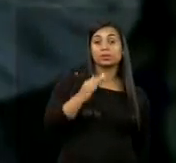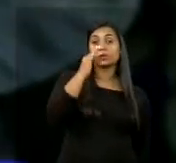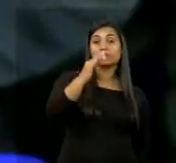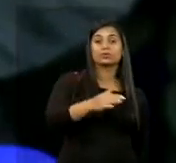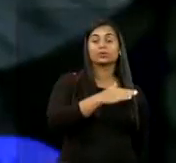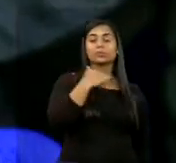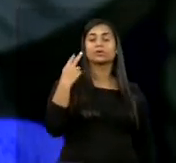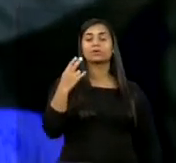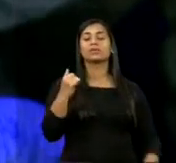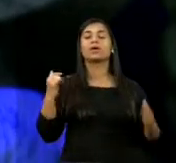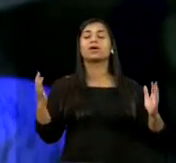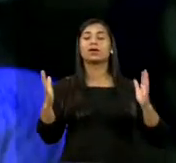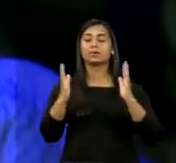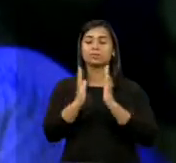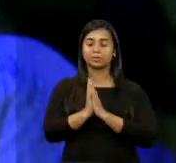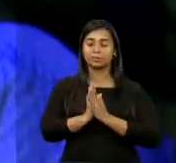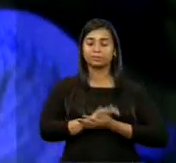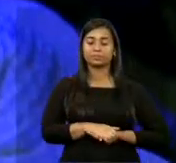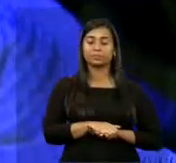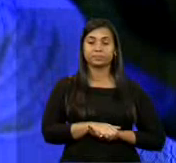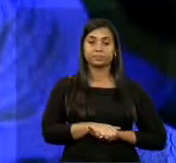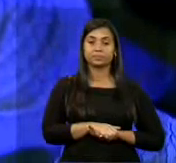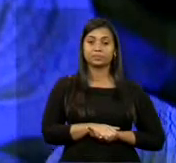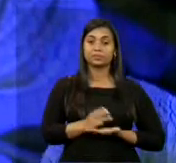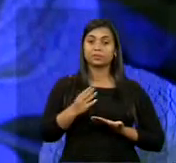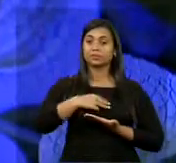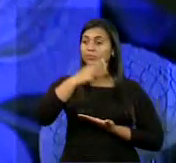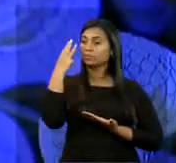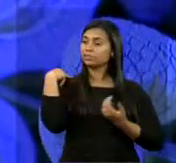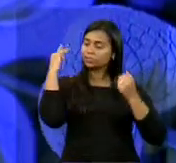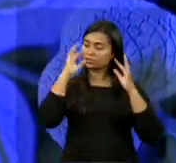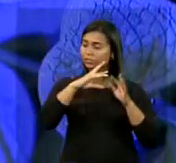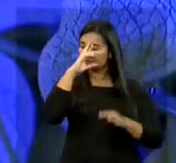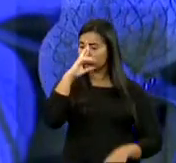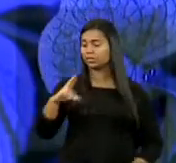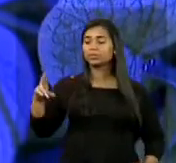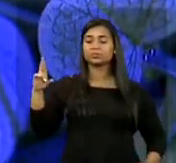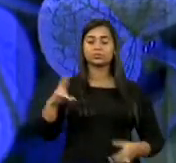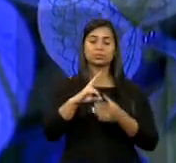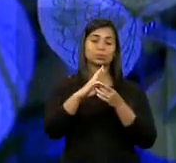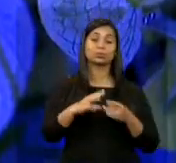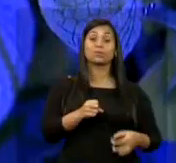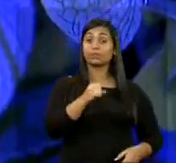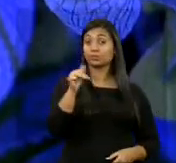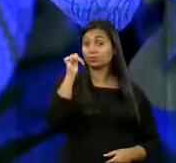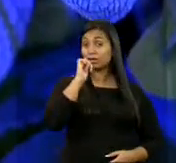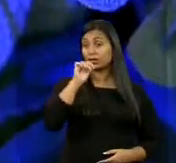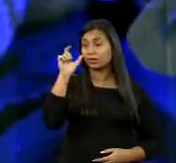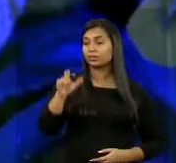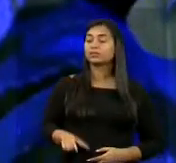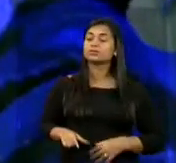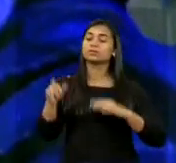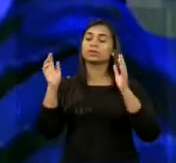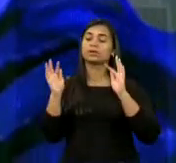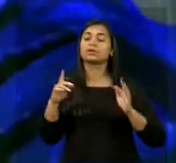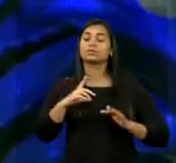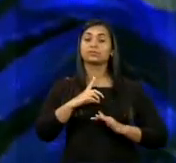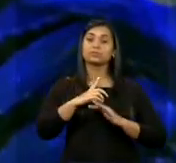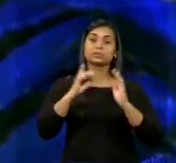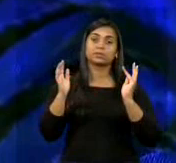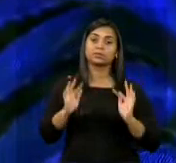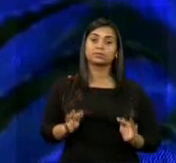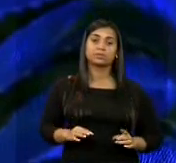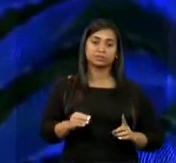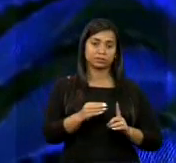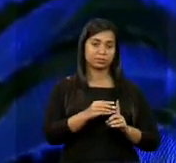pecadores, agora e na hora de nossa morte. Amém. Ave Maria, cheia de graça, o Senhor é convosco. Bendita sois vós entre